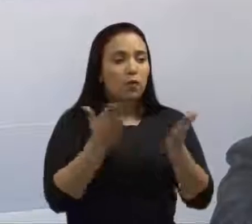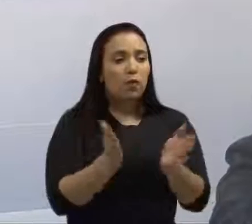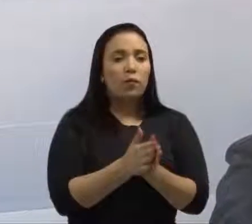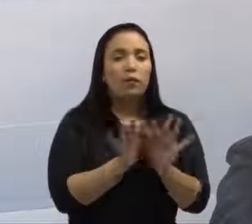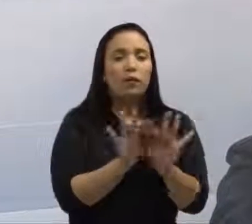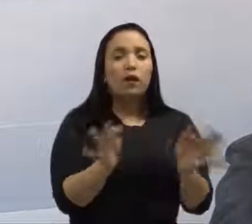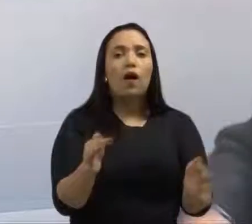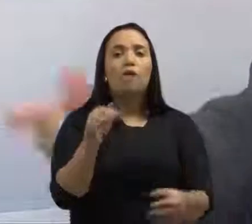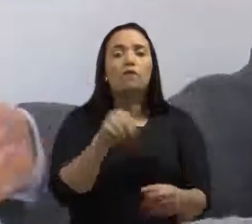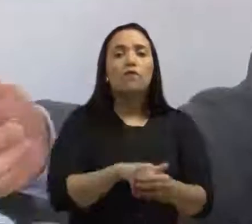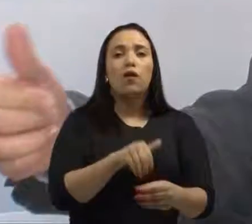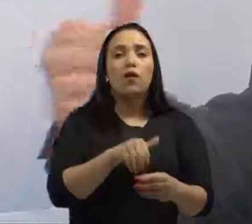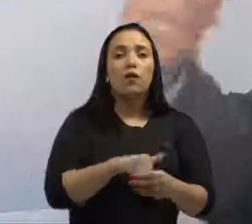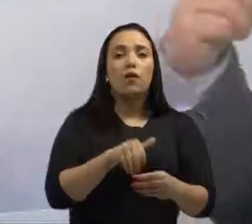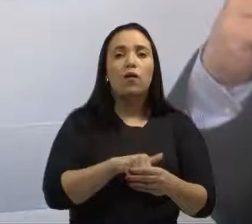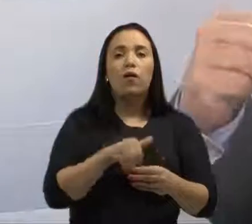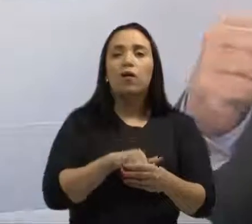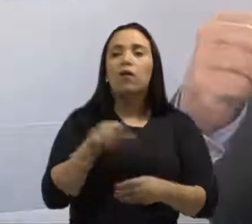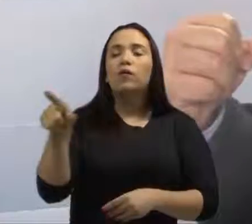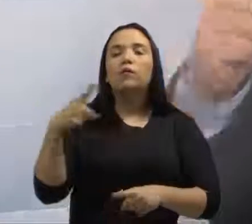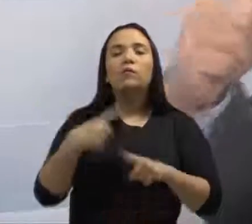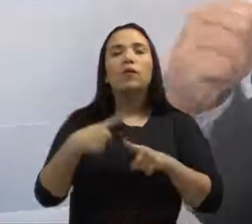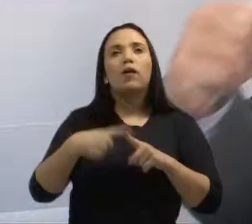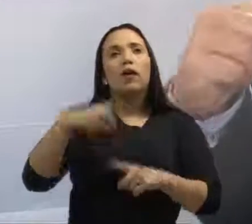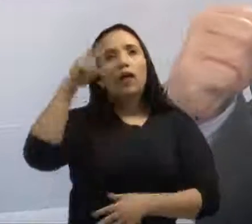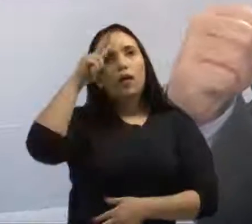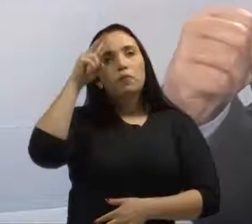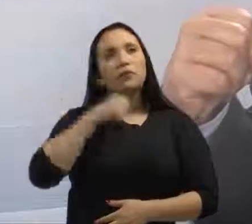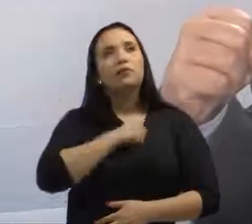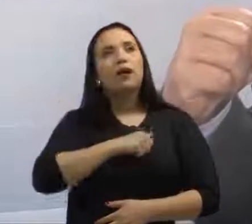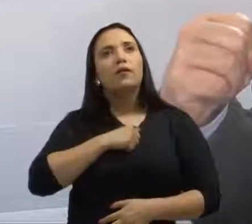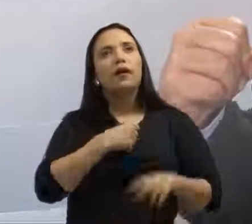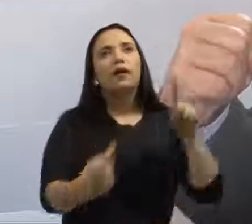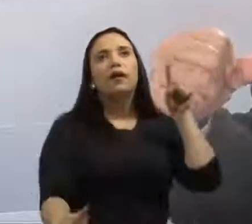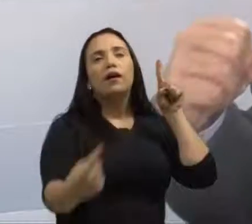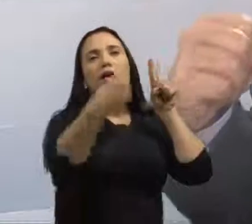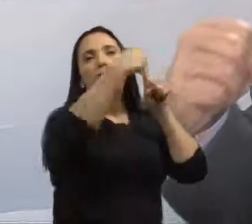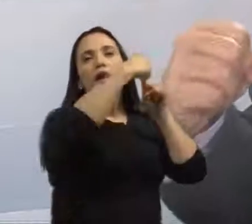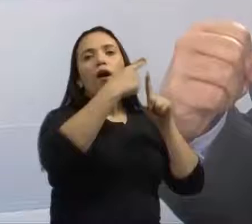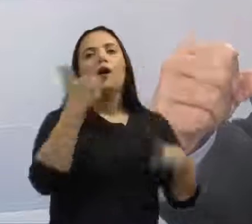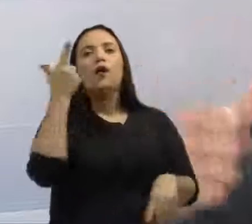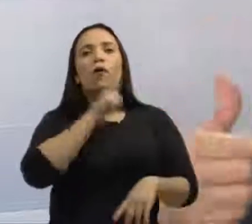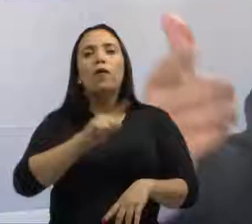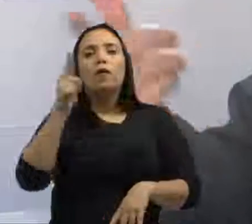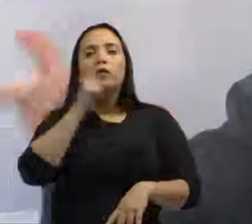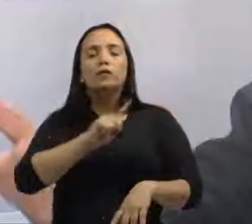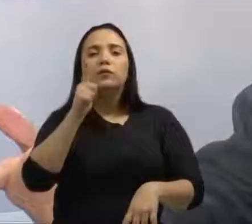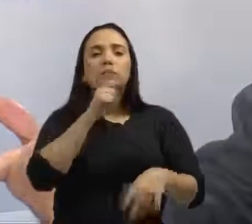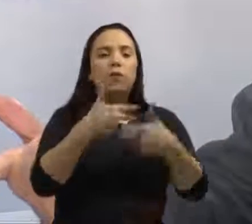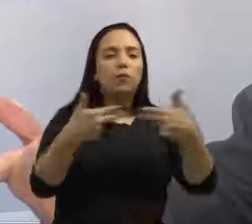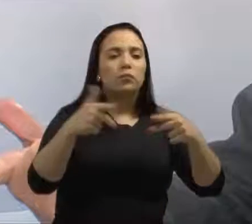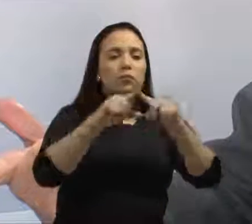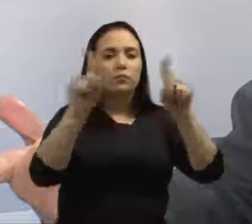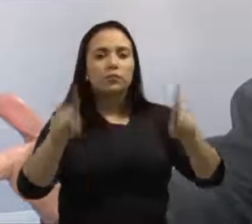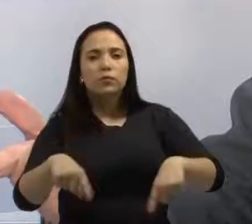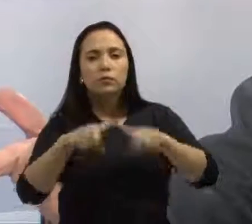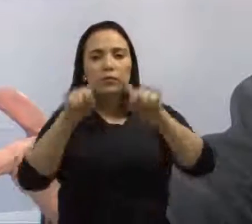humildes, tá entendendo? Que votam nele muito mais pelo saudosismo do período da qual ele foi presidente e elas foram